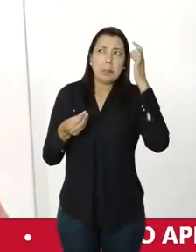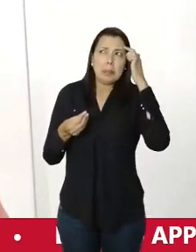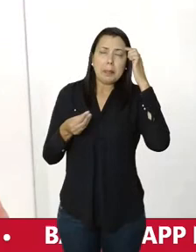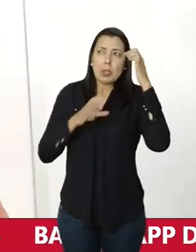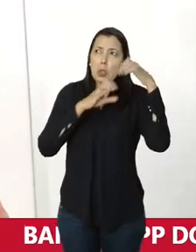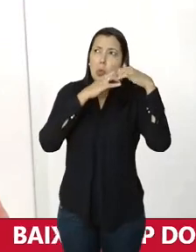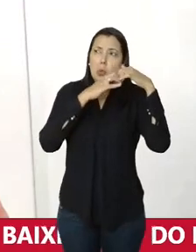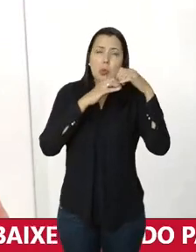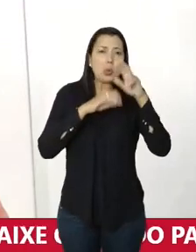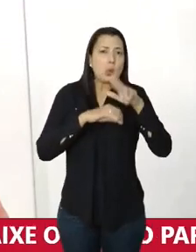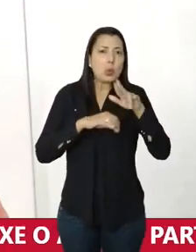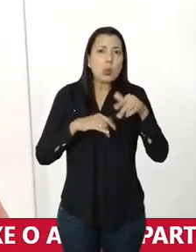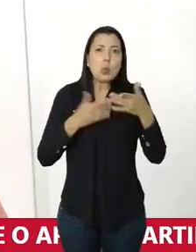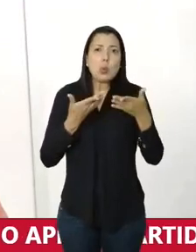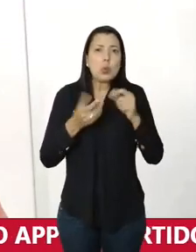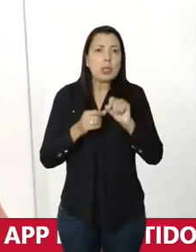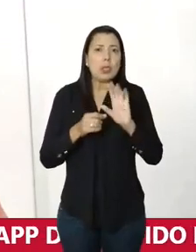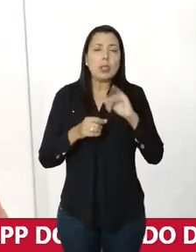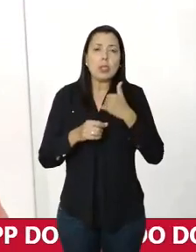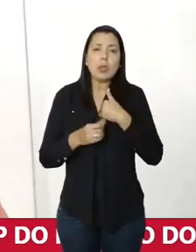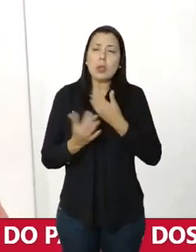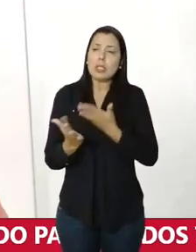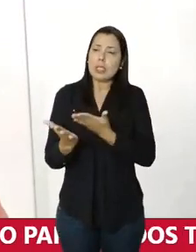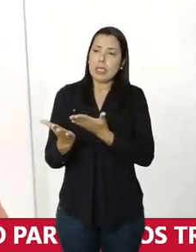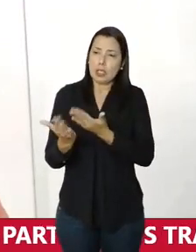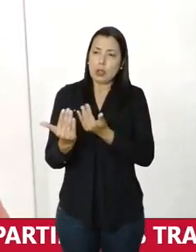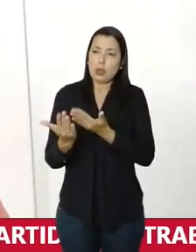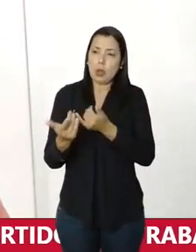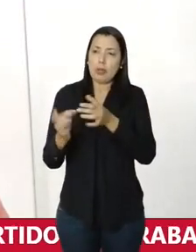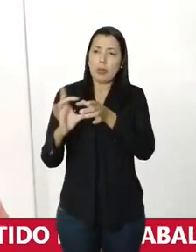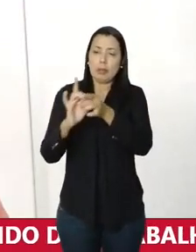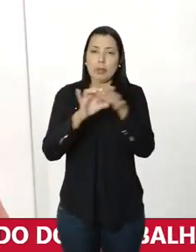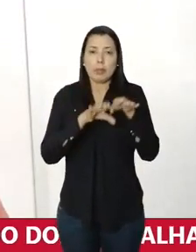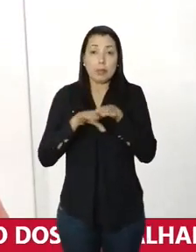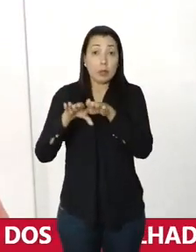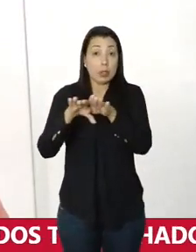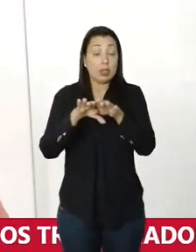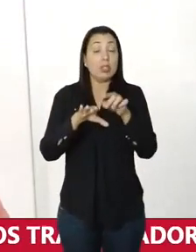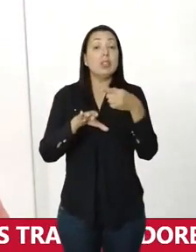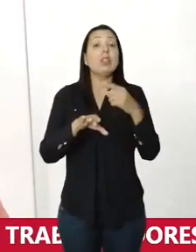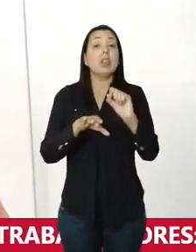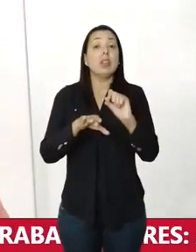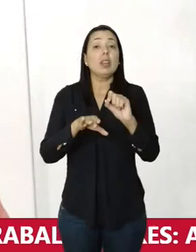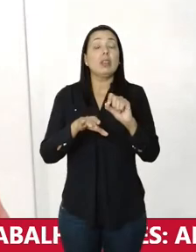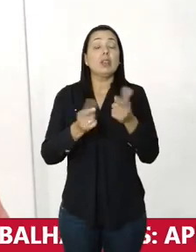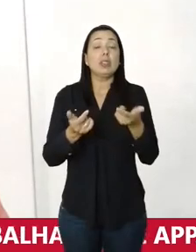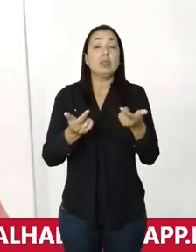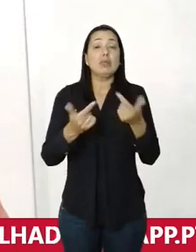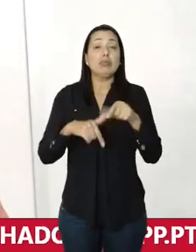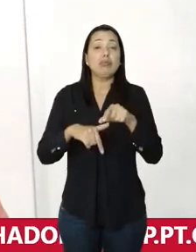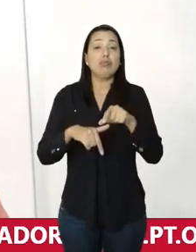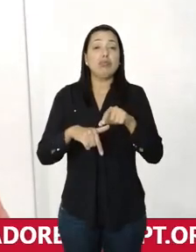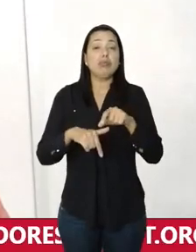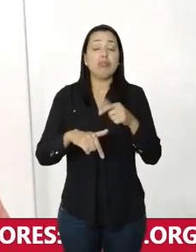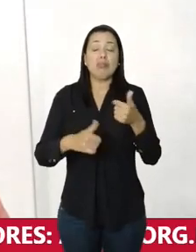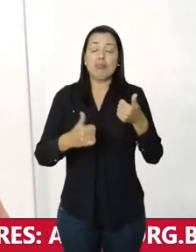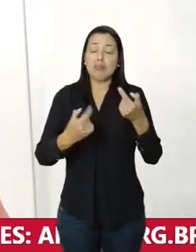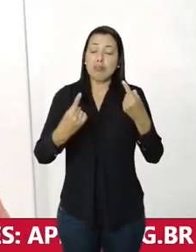cabeça, né, que a nossa jovem democracia fosse covardemente